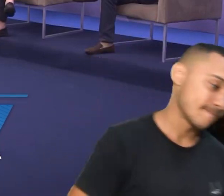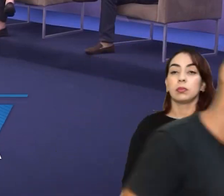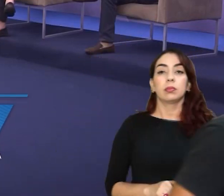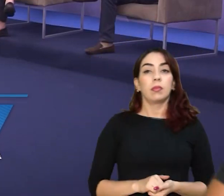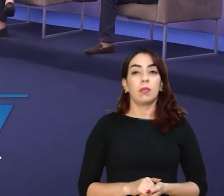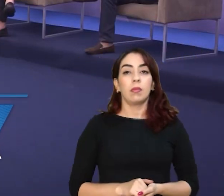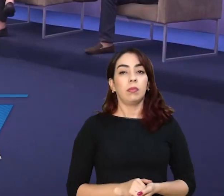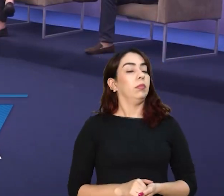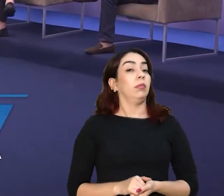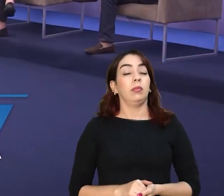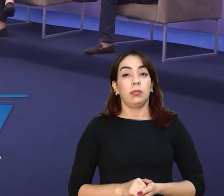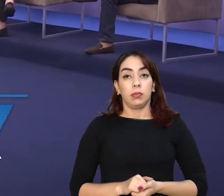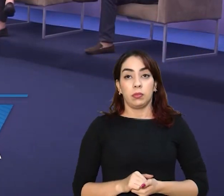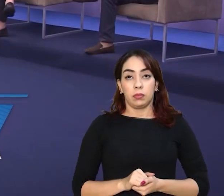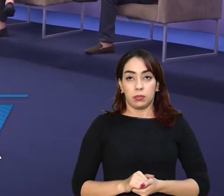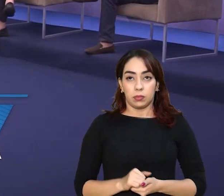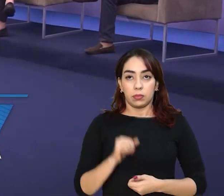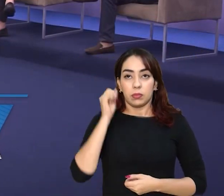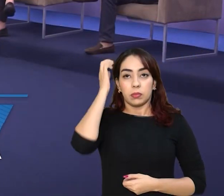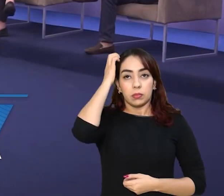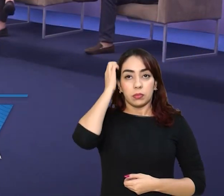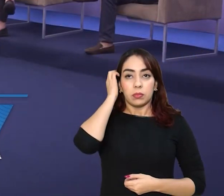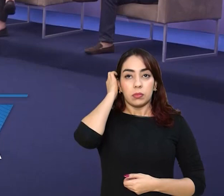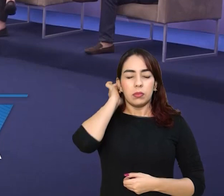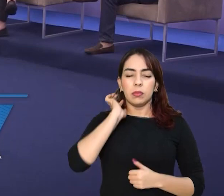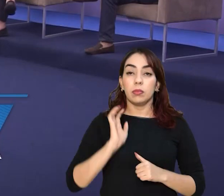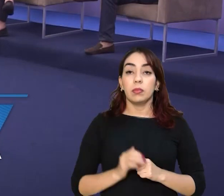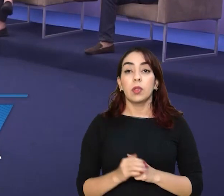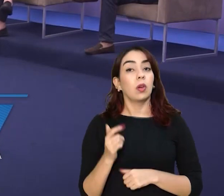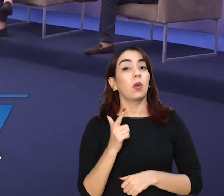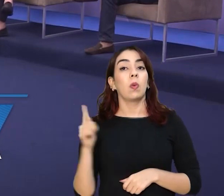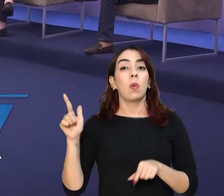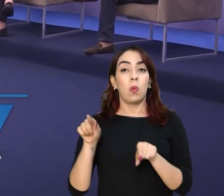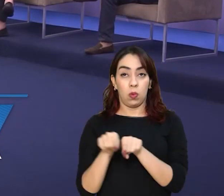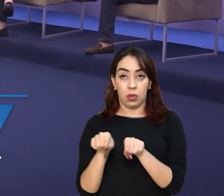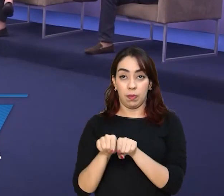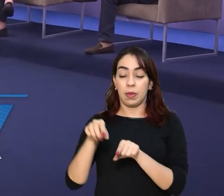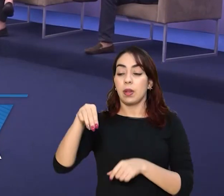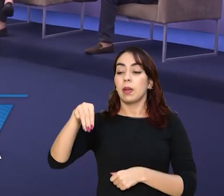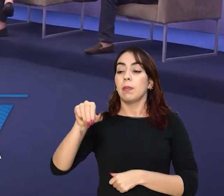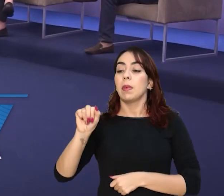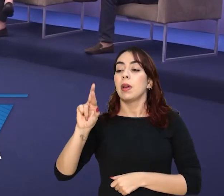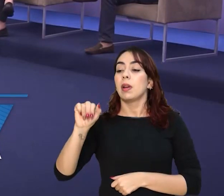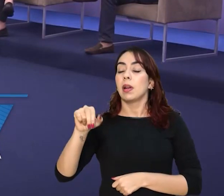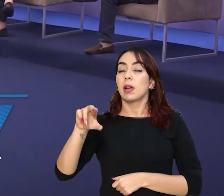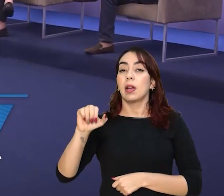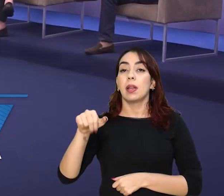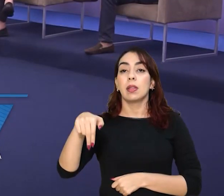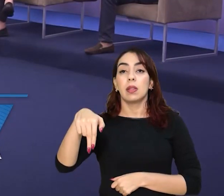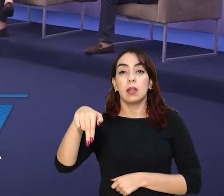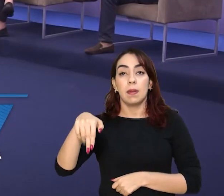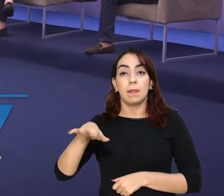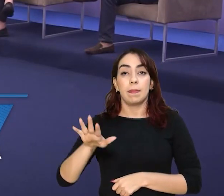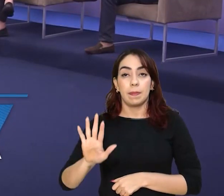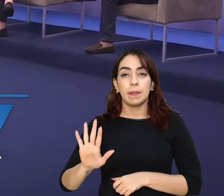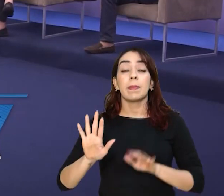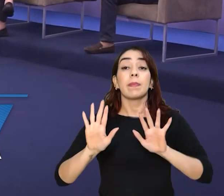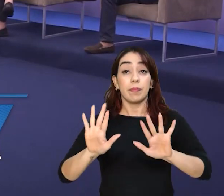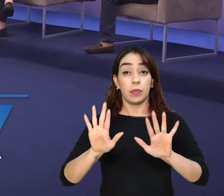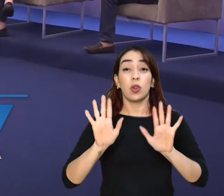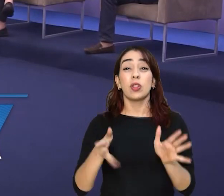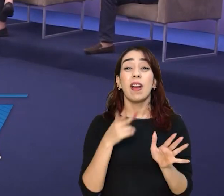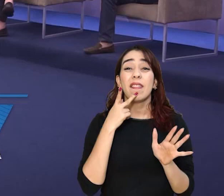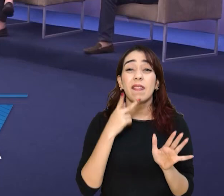joga com o Fluminense e Flamengo, jogam todos lá, e o Vasco agora também quer jogar lá. Mas essa realidade não vai mudar, está na hora, já estou falando isso há